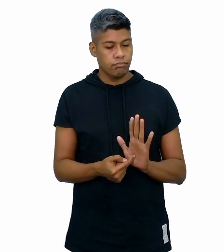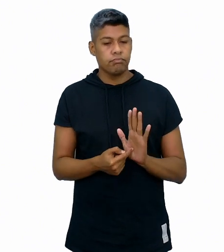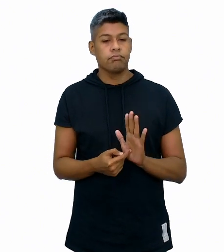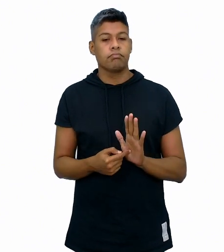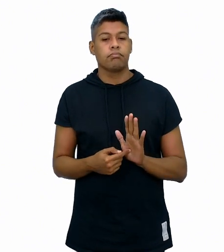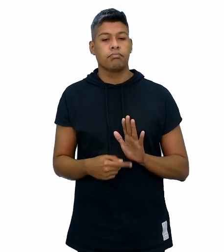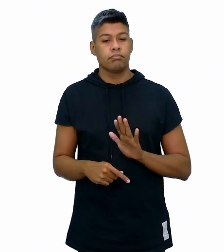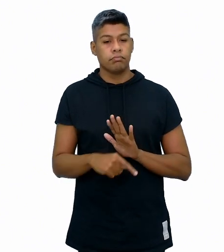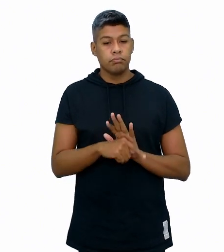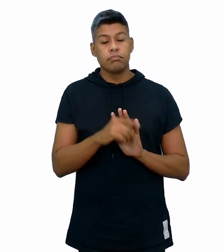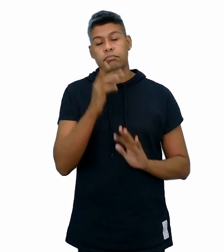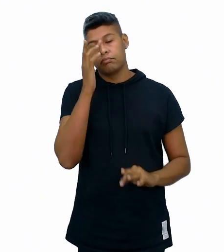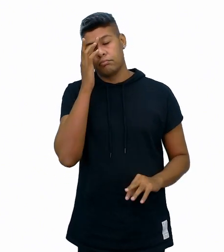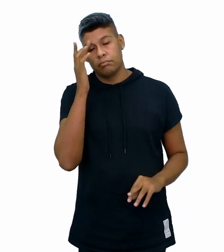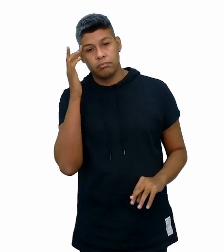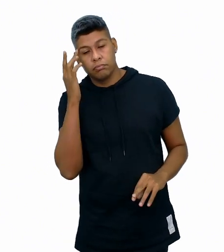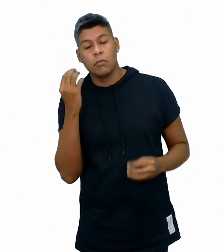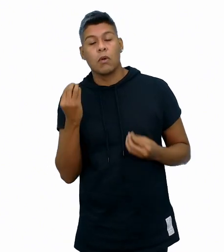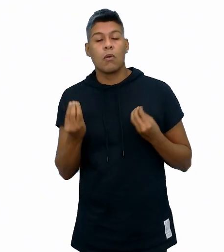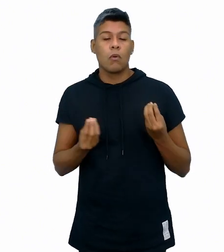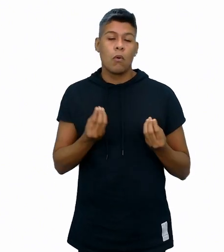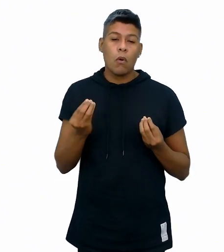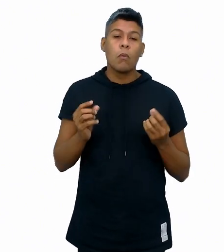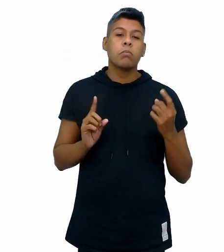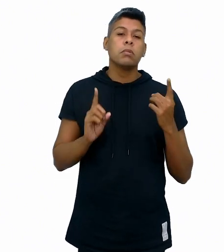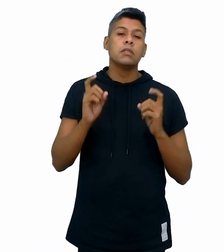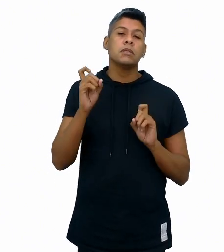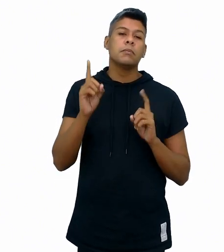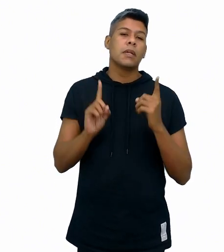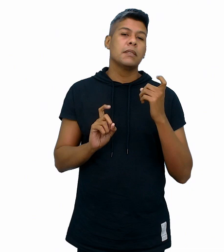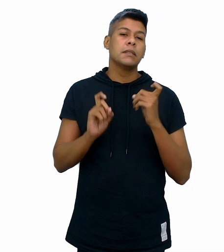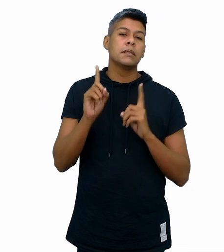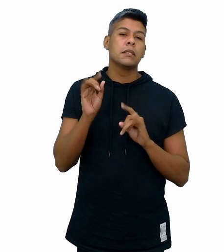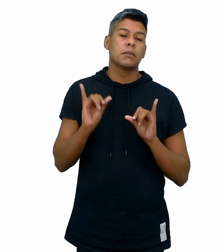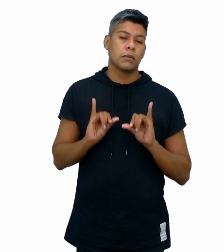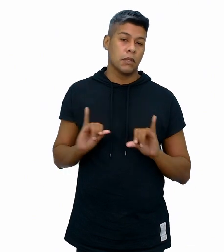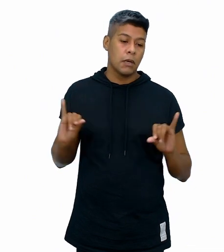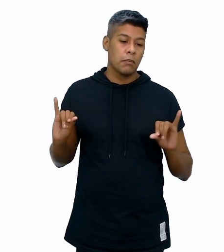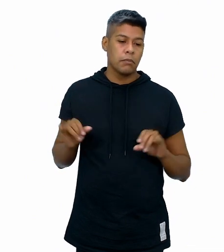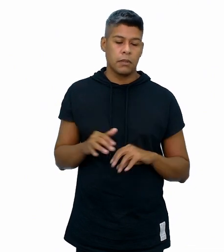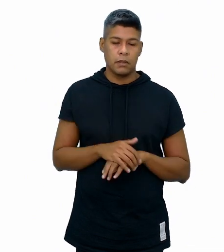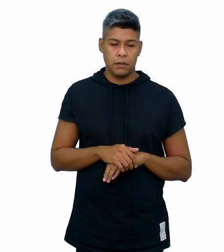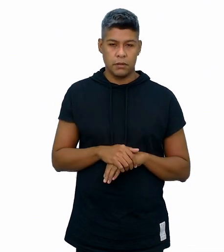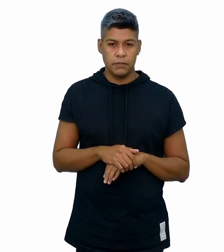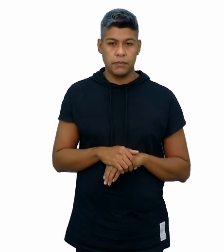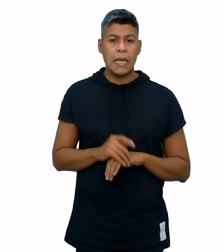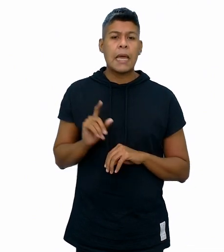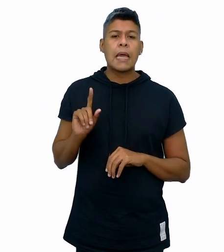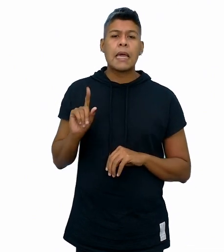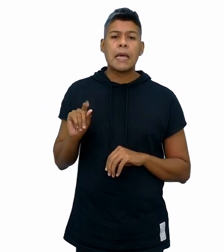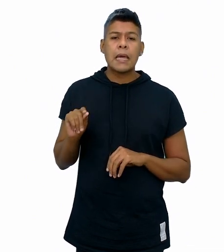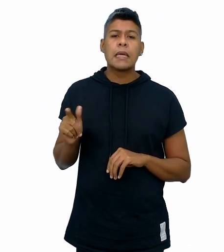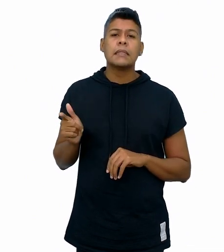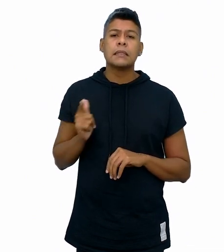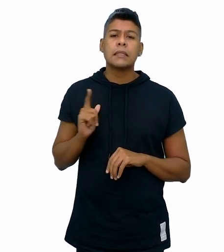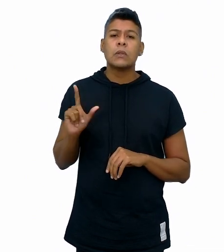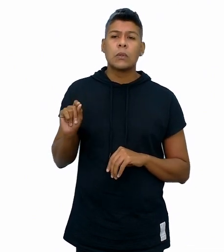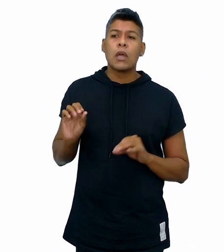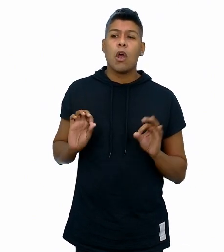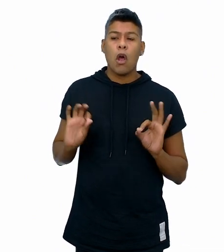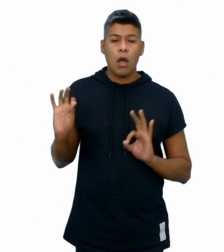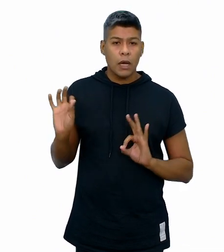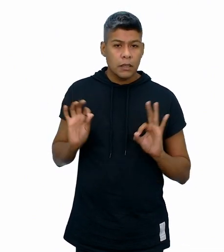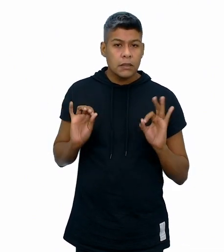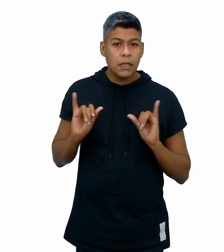personagens que aparecem aí nessa imagem dessa campanha, né? Quem pode ter